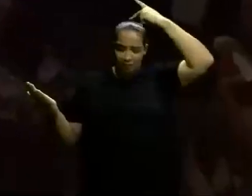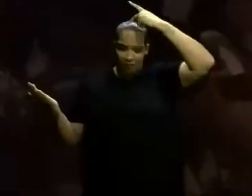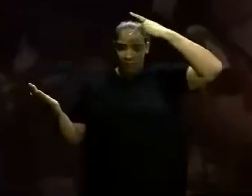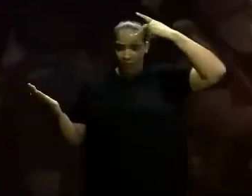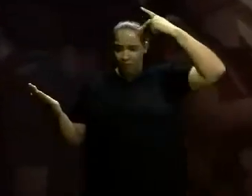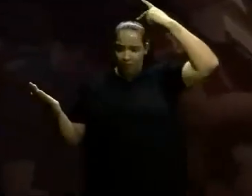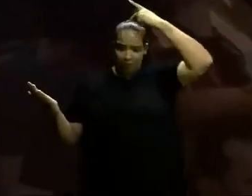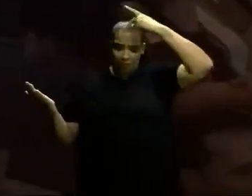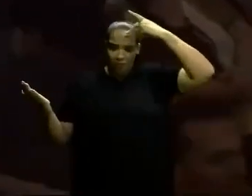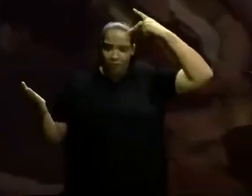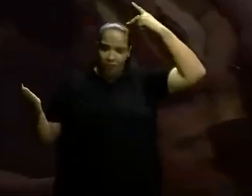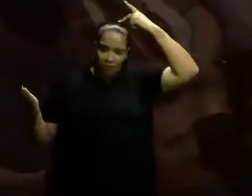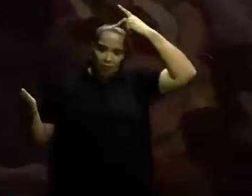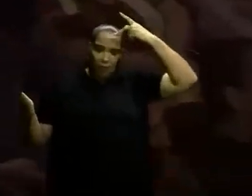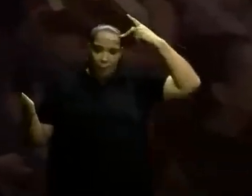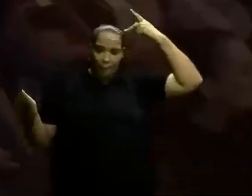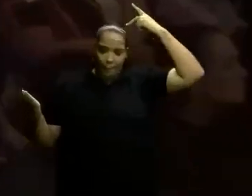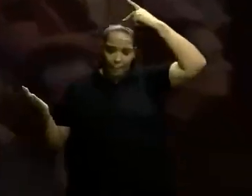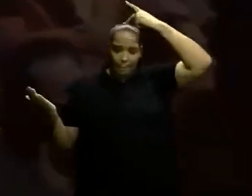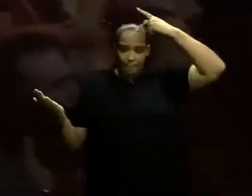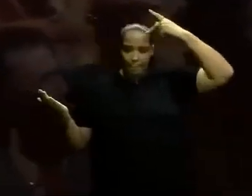Elebaravai, jokeminavasuri, rebai.